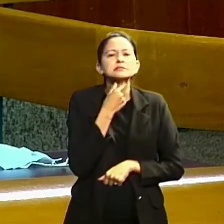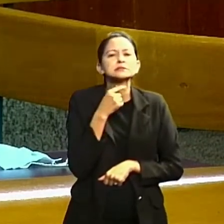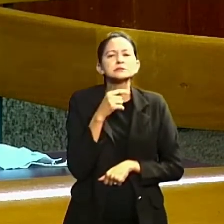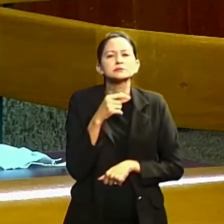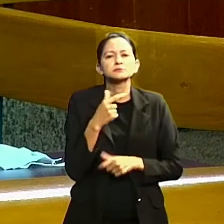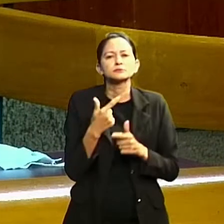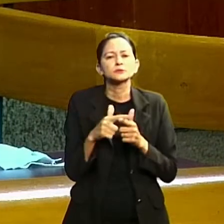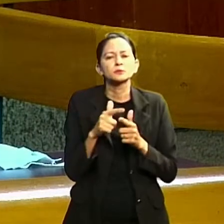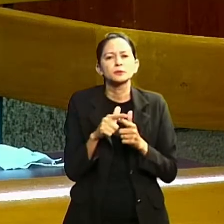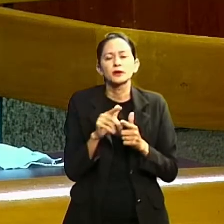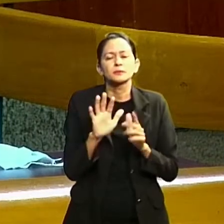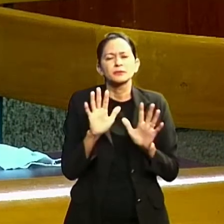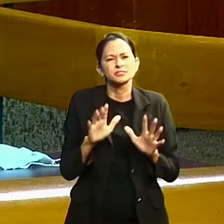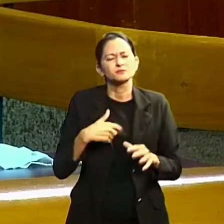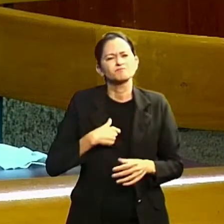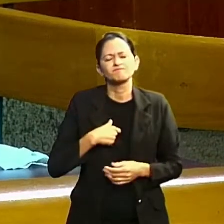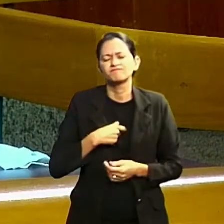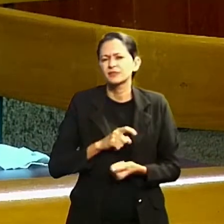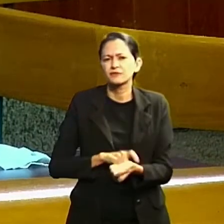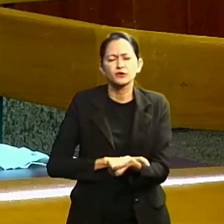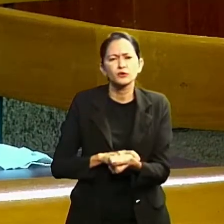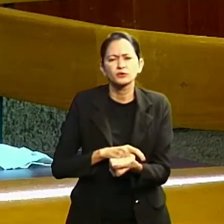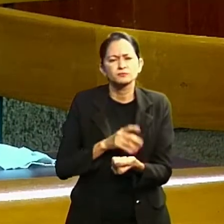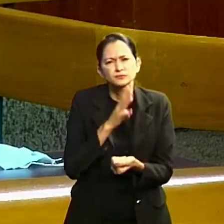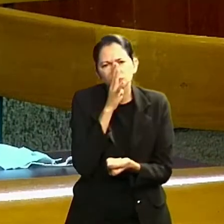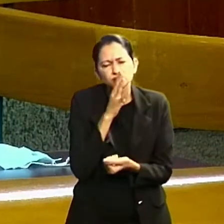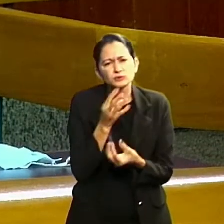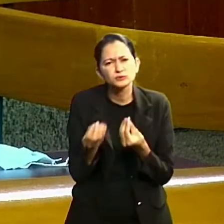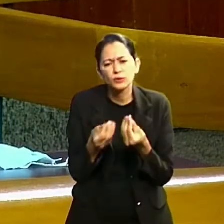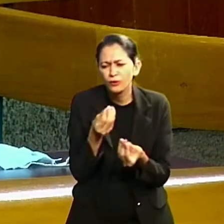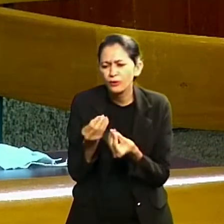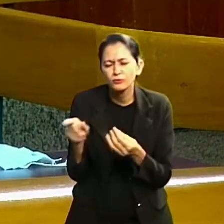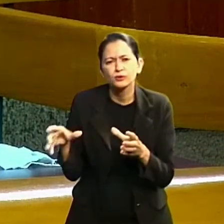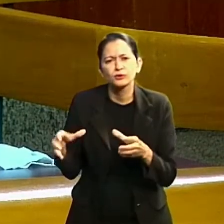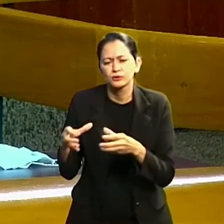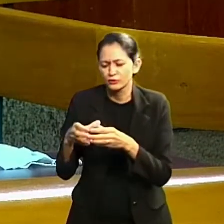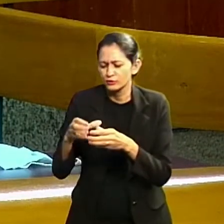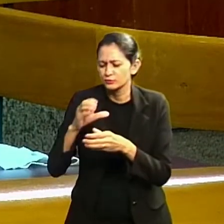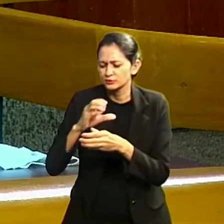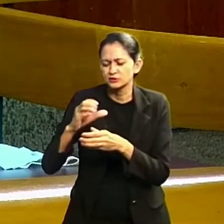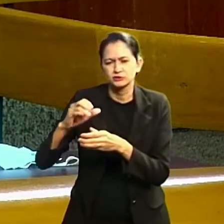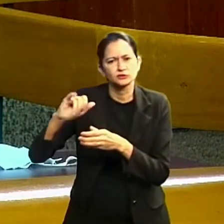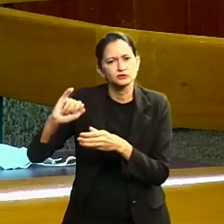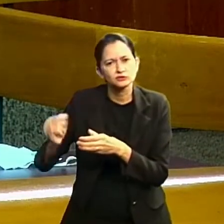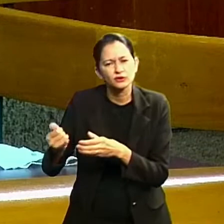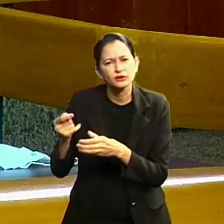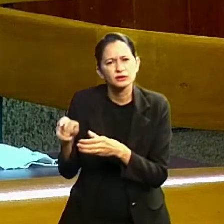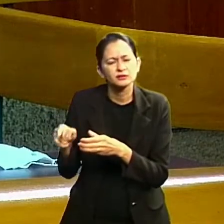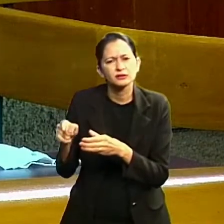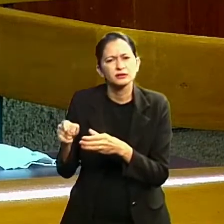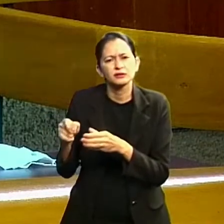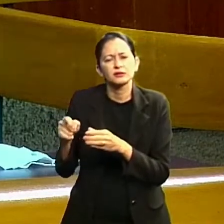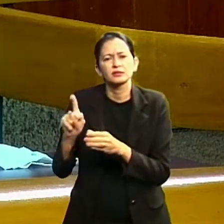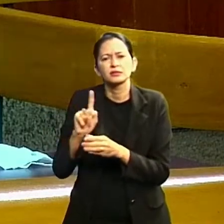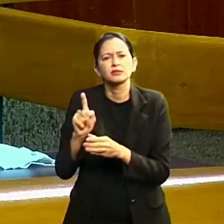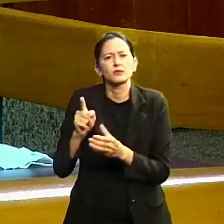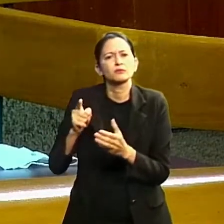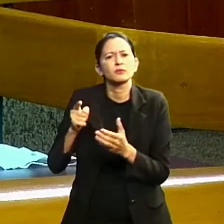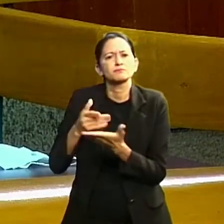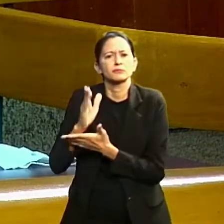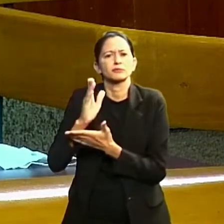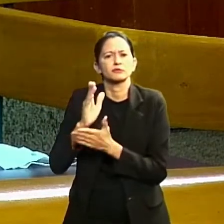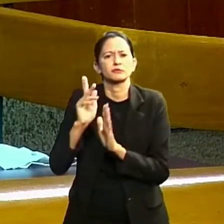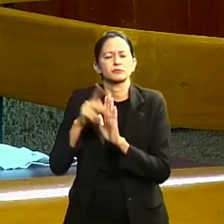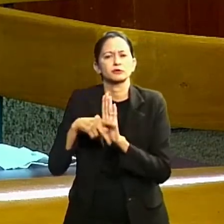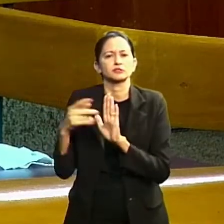comissão da CCJ, vereador Sérgio Júnior, vota um projeto tão importante para o cidadão, vereadora